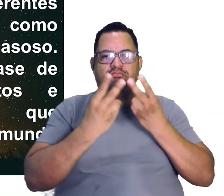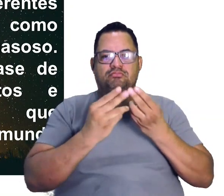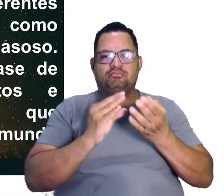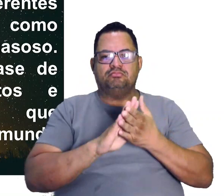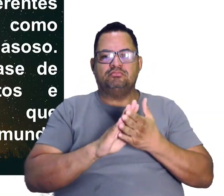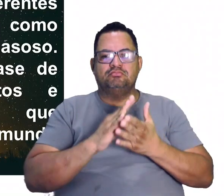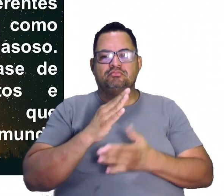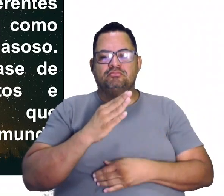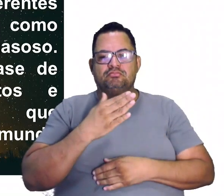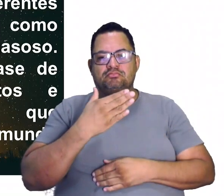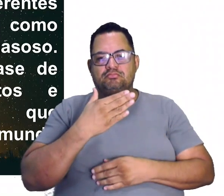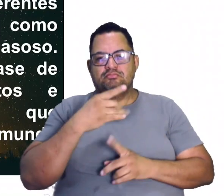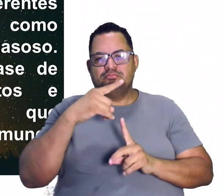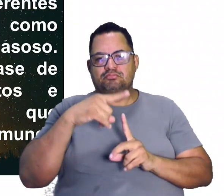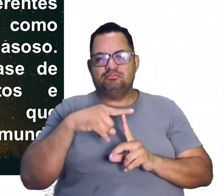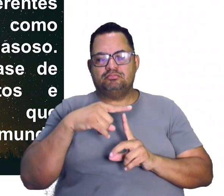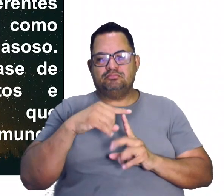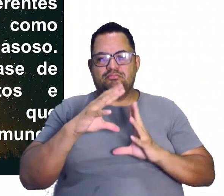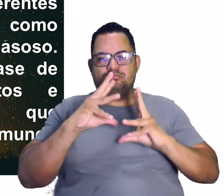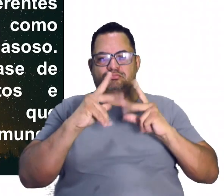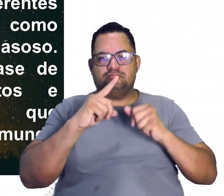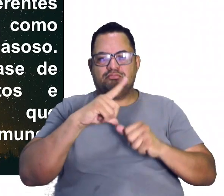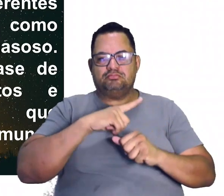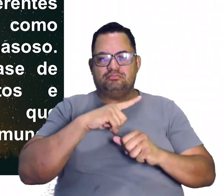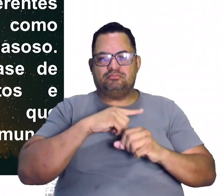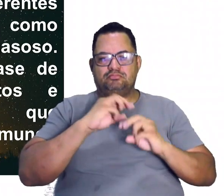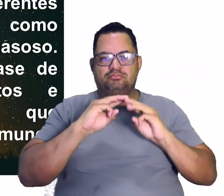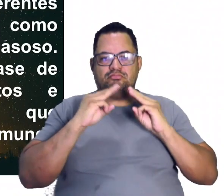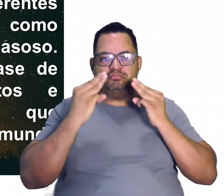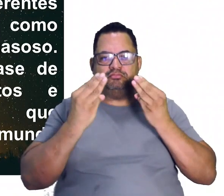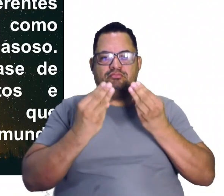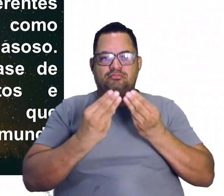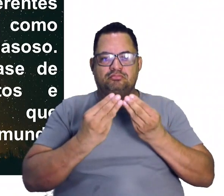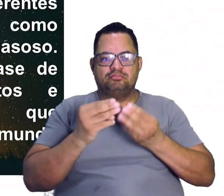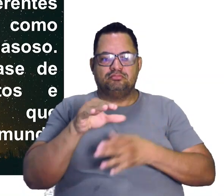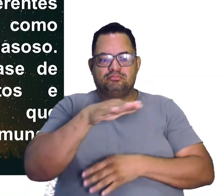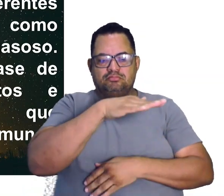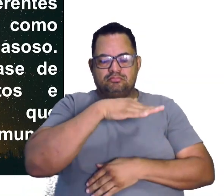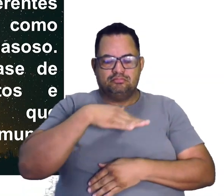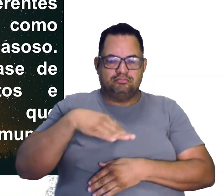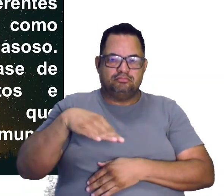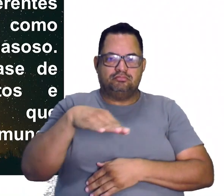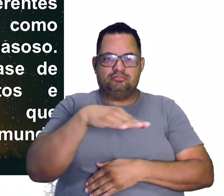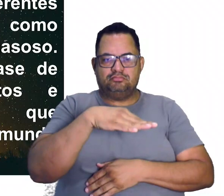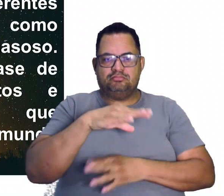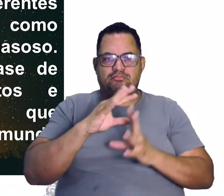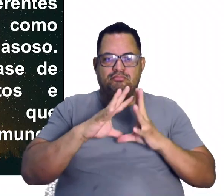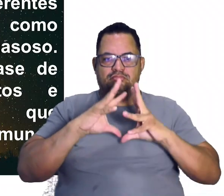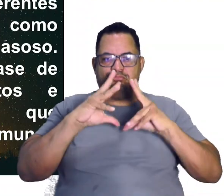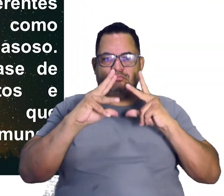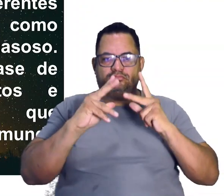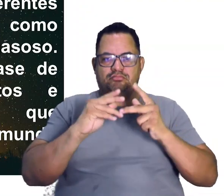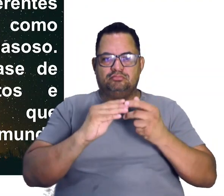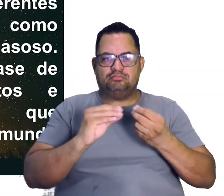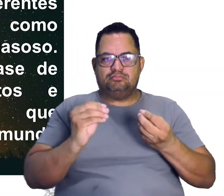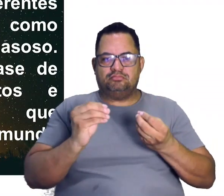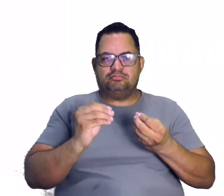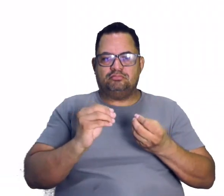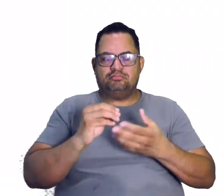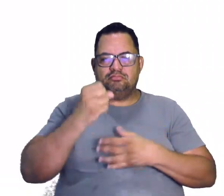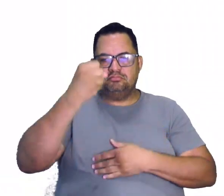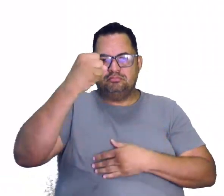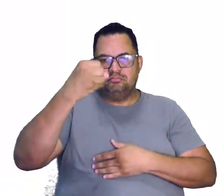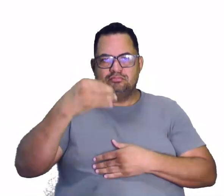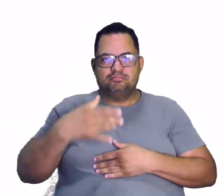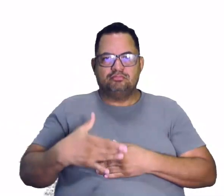tipos, tudo que existe tem massa e ocupa lugar no espaço. Em resumo, é tudo isso que estamos